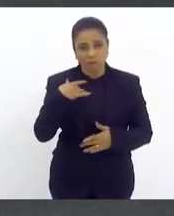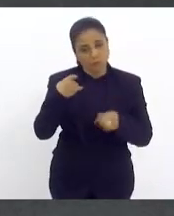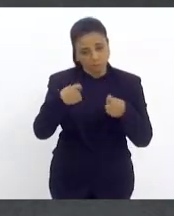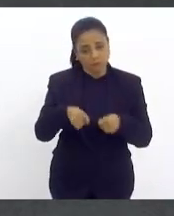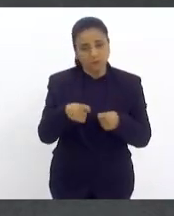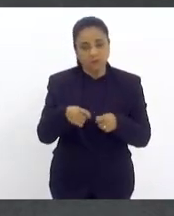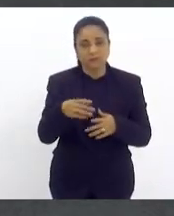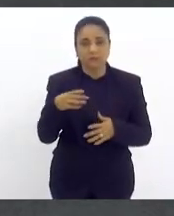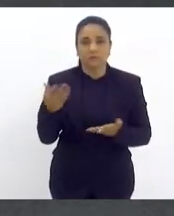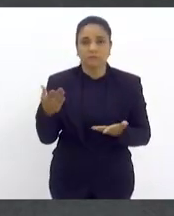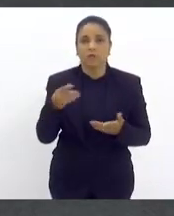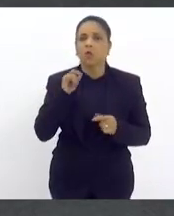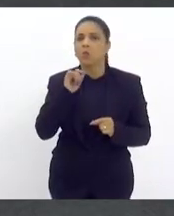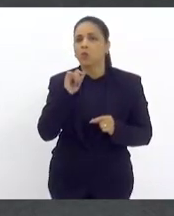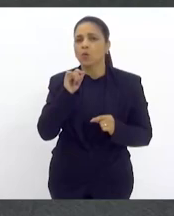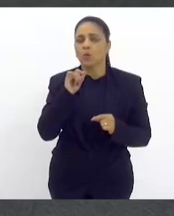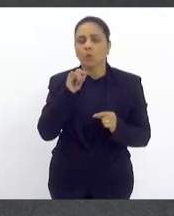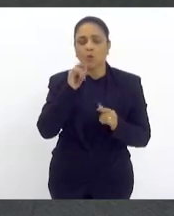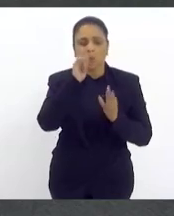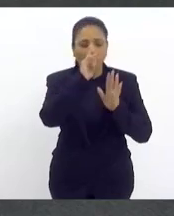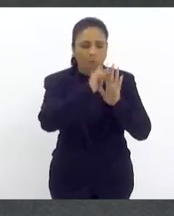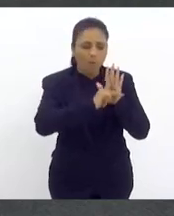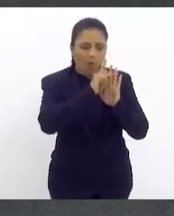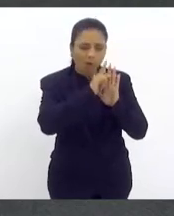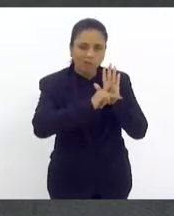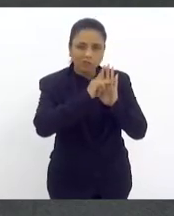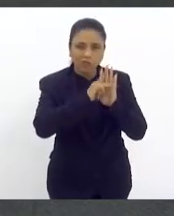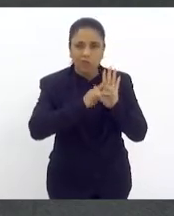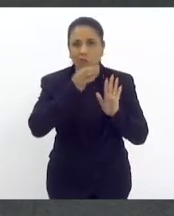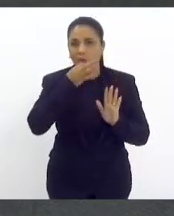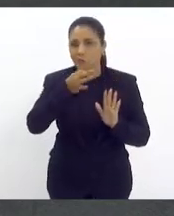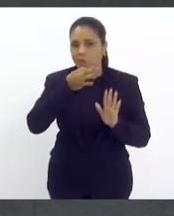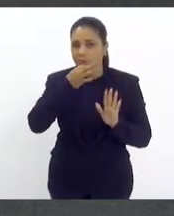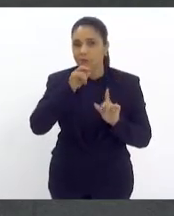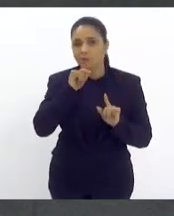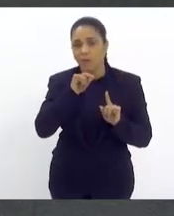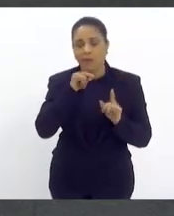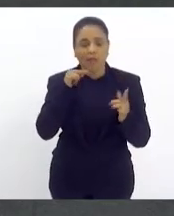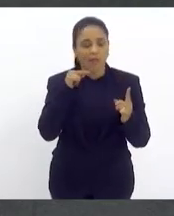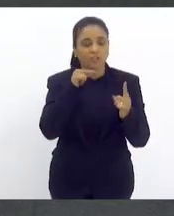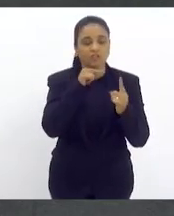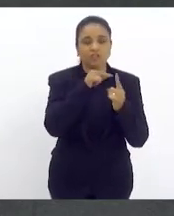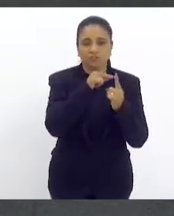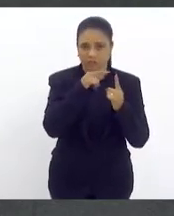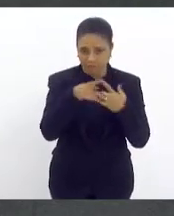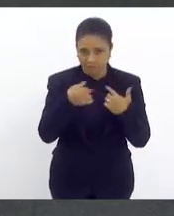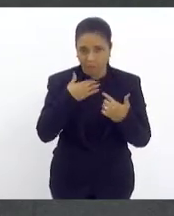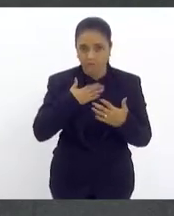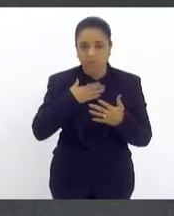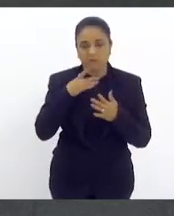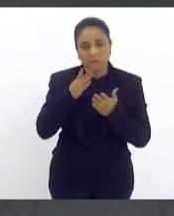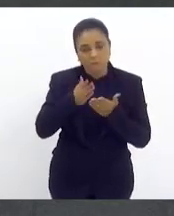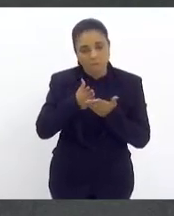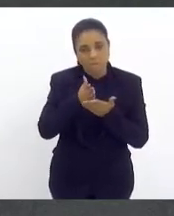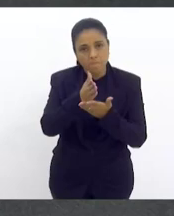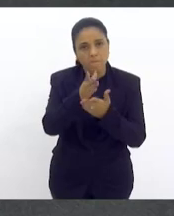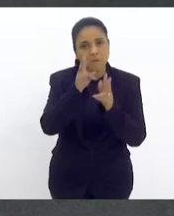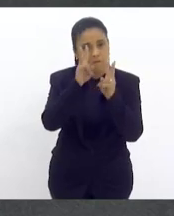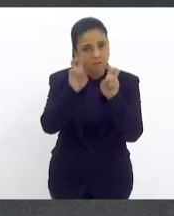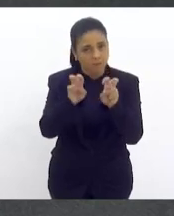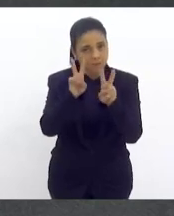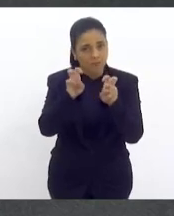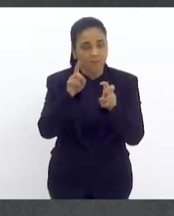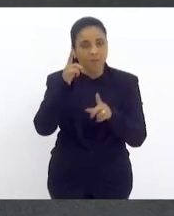consideração sobre o projeto mas sobretudo sobre as indicações Na Linha Do que Deputado Luiz Paulo falou eu durante